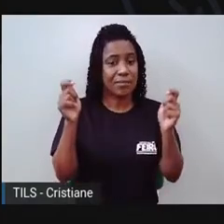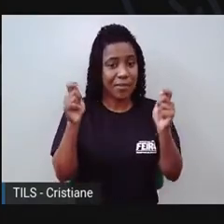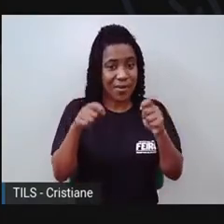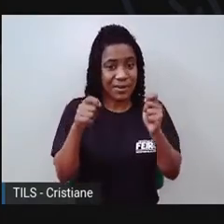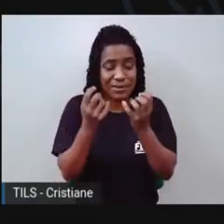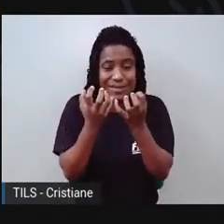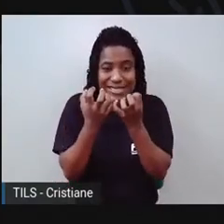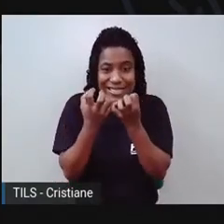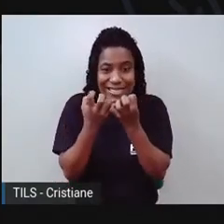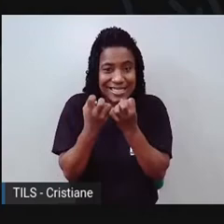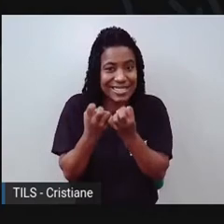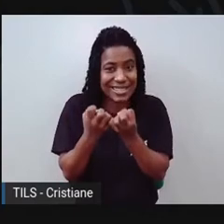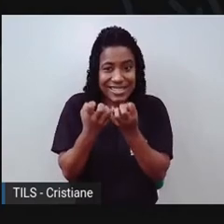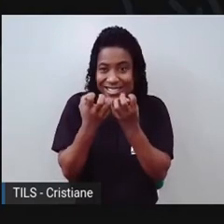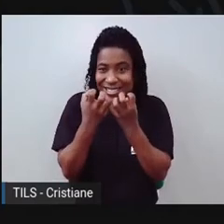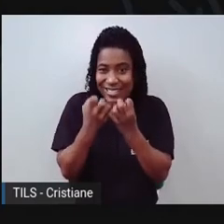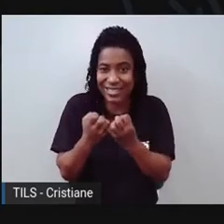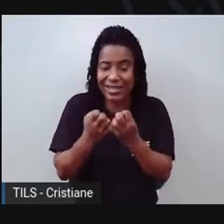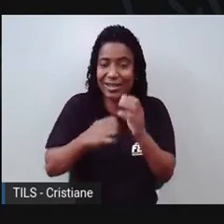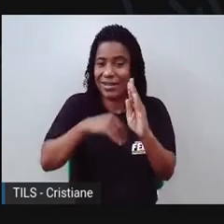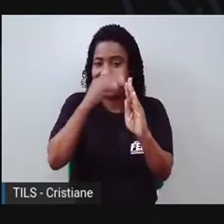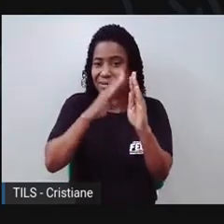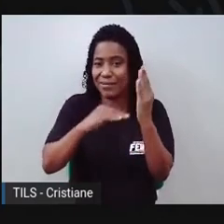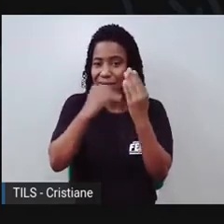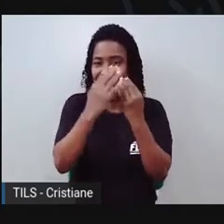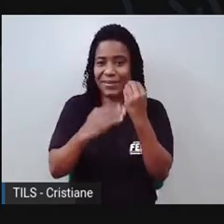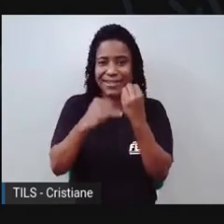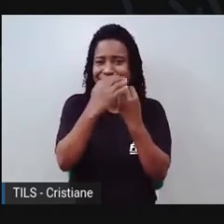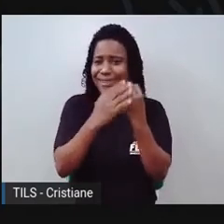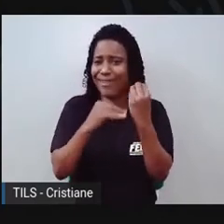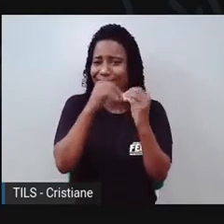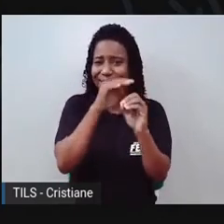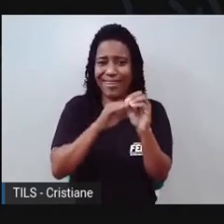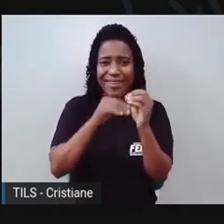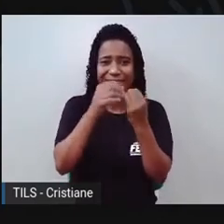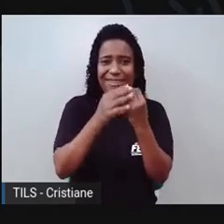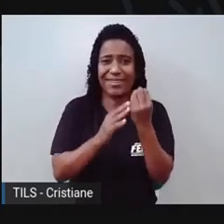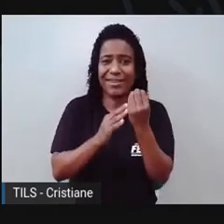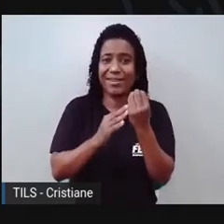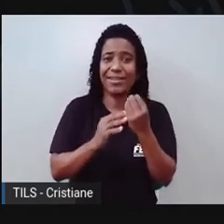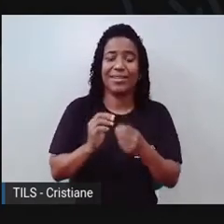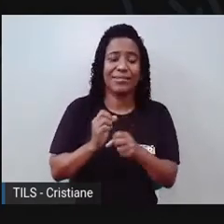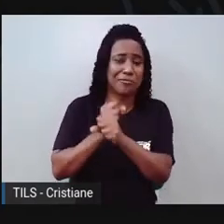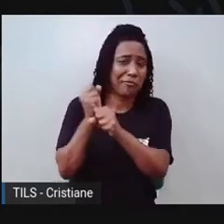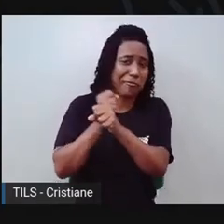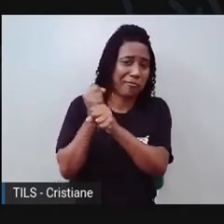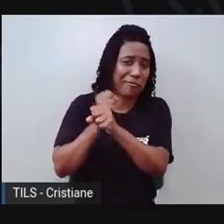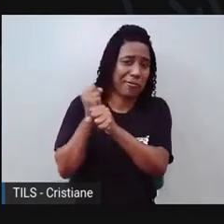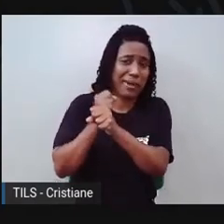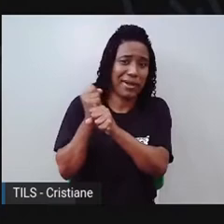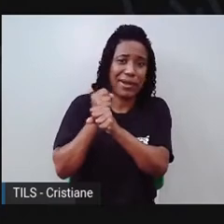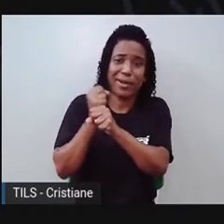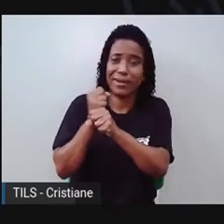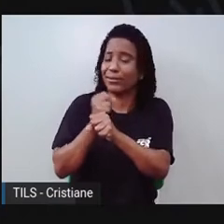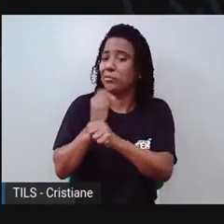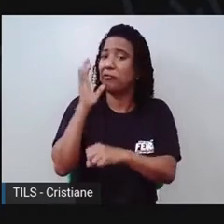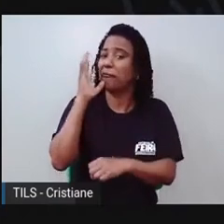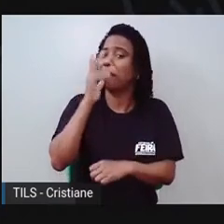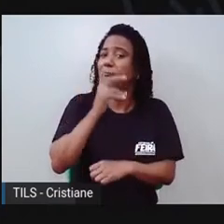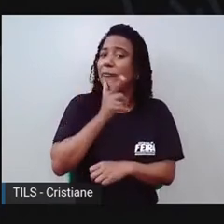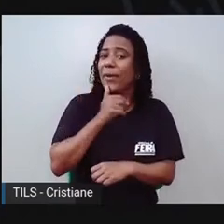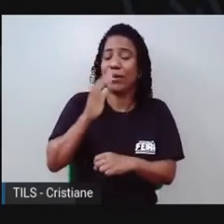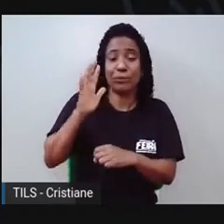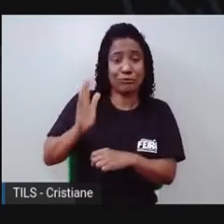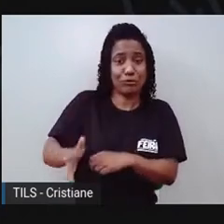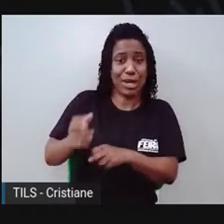ele seca, que a gente pinta. Nossa, eu tenho papel machê de uns 6 anos. Perfeito, parece que eu